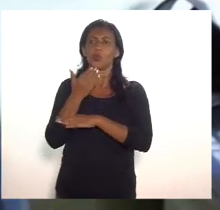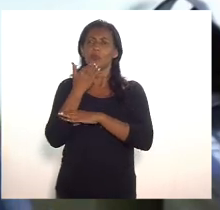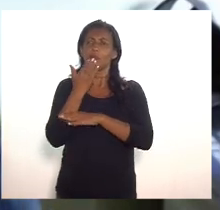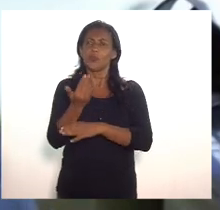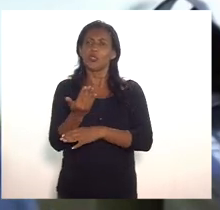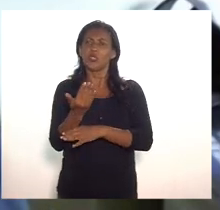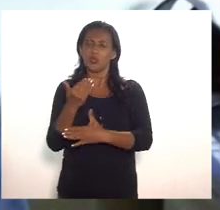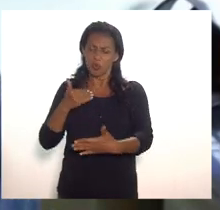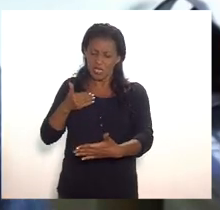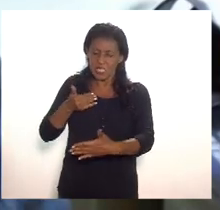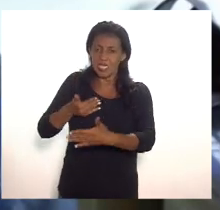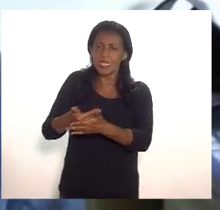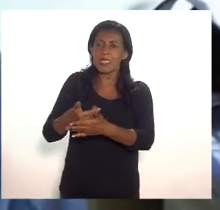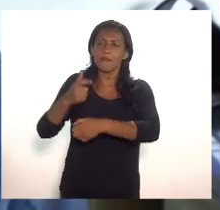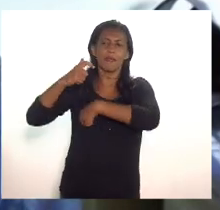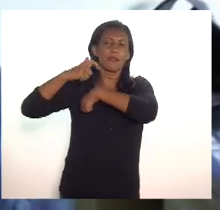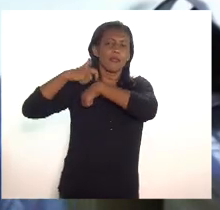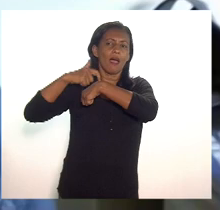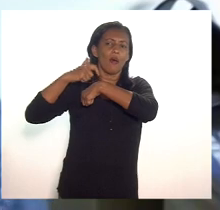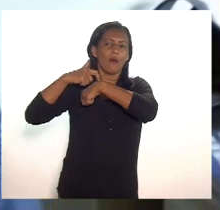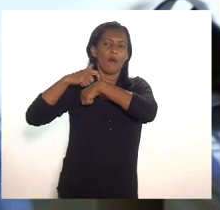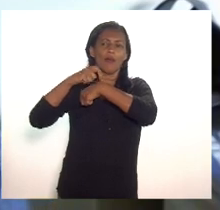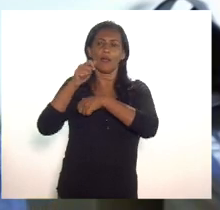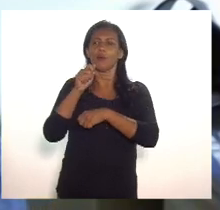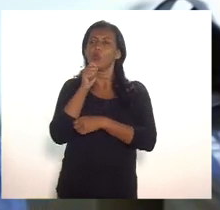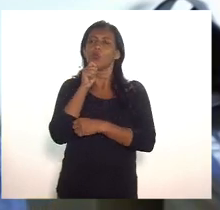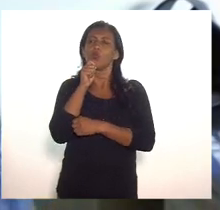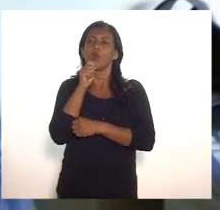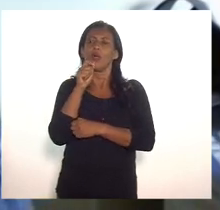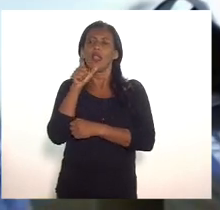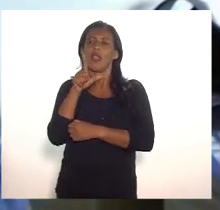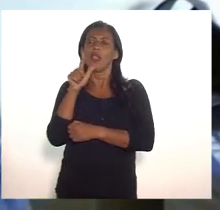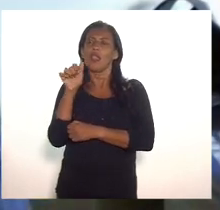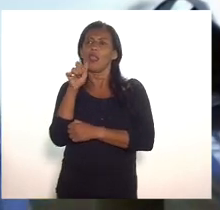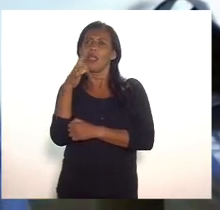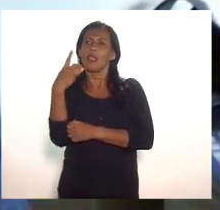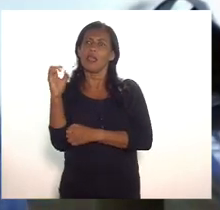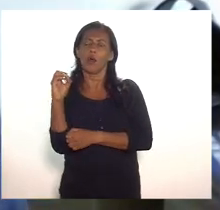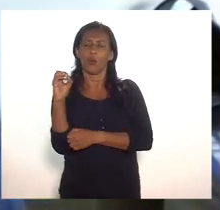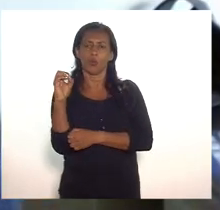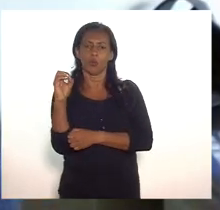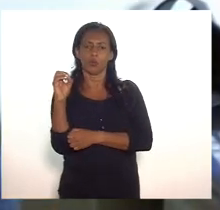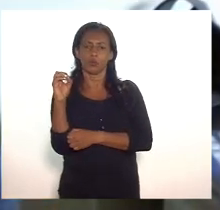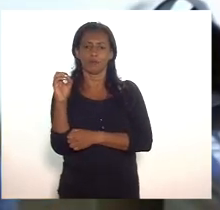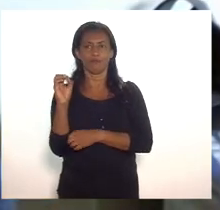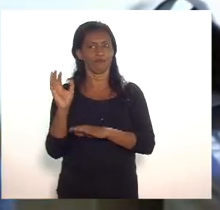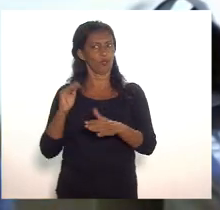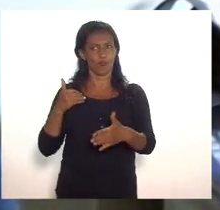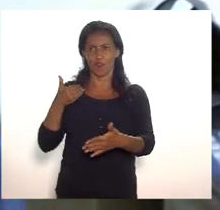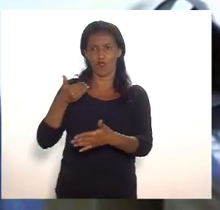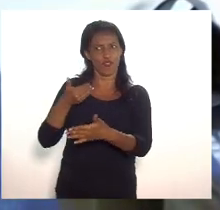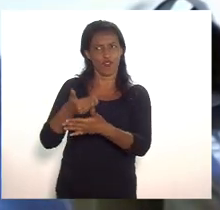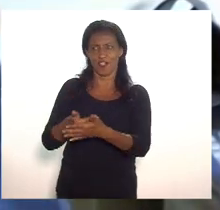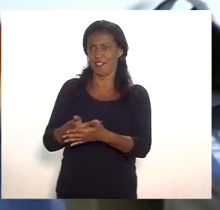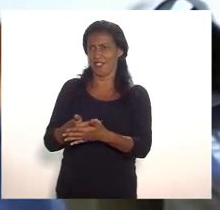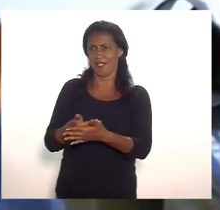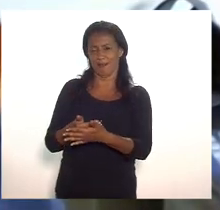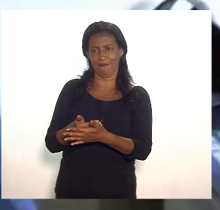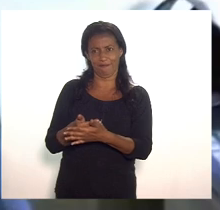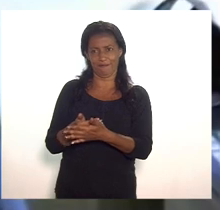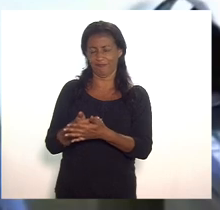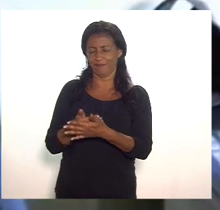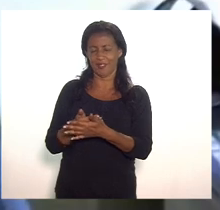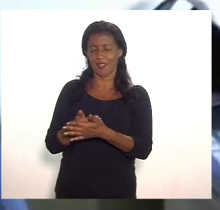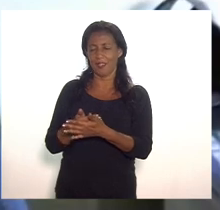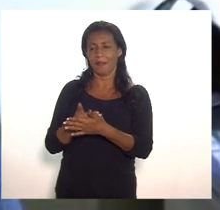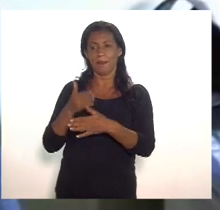em cima da hora para não ter o leilão no dia 30. Não foi em cima da hora. Para a gente entrar com o